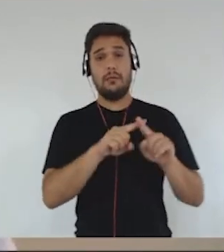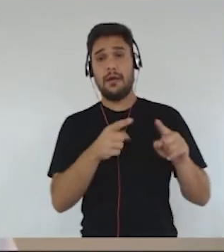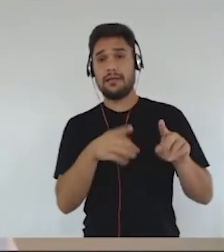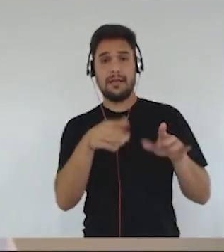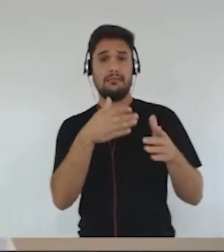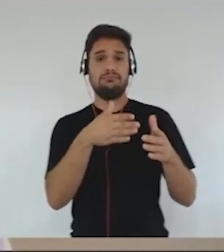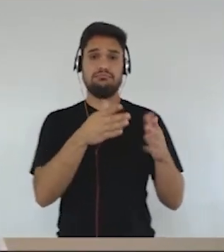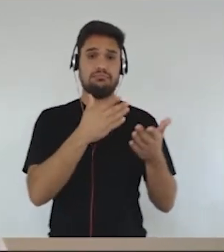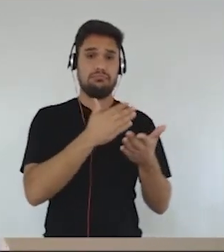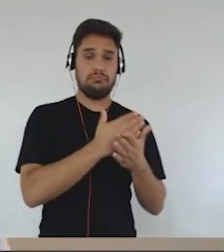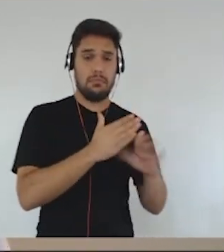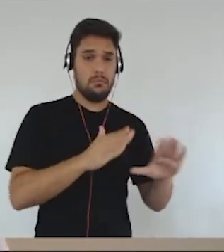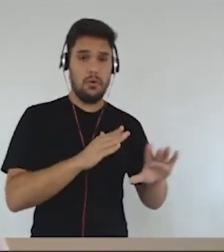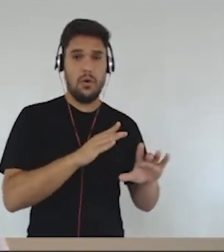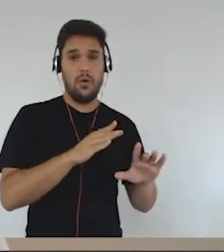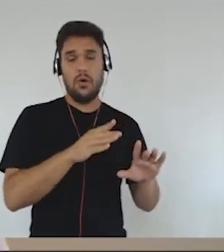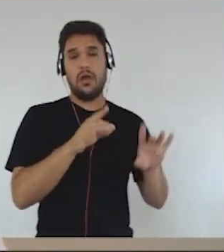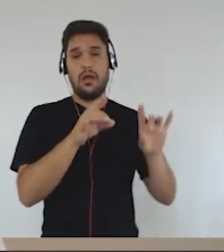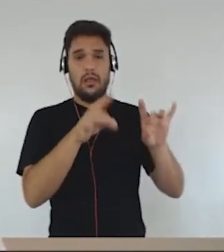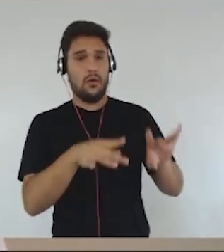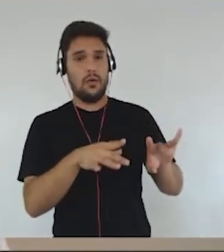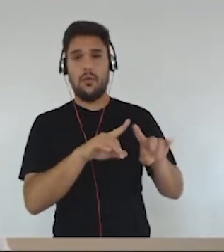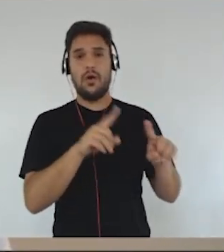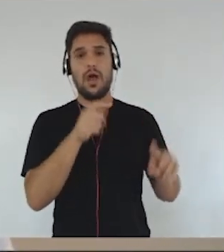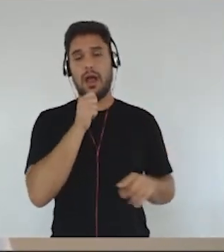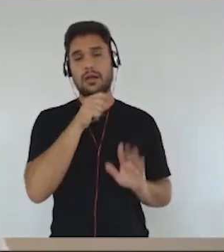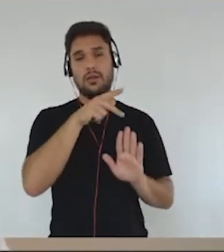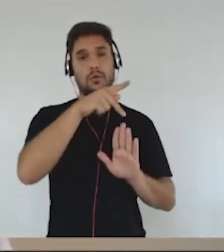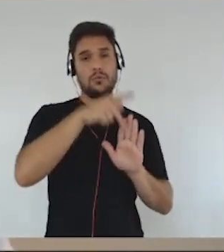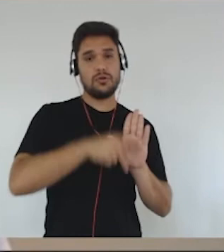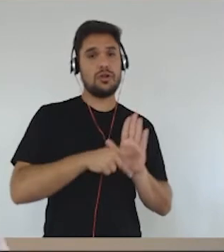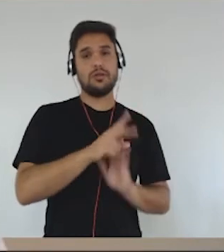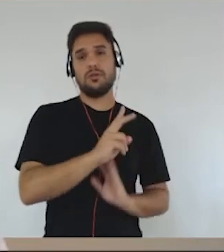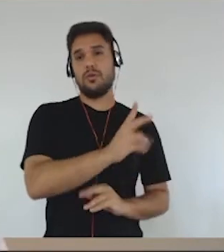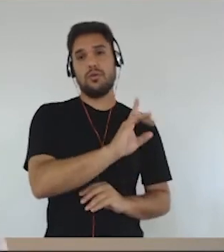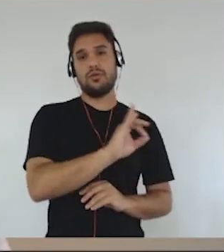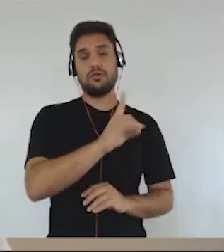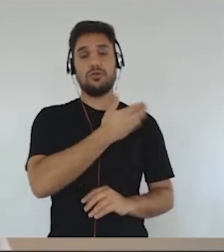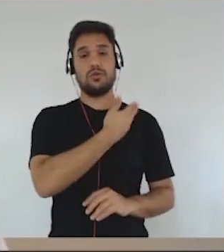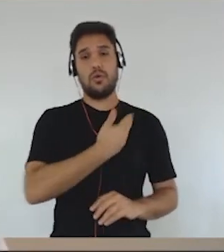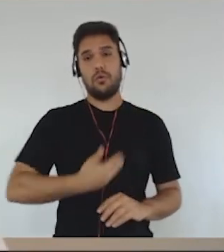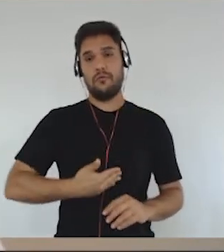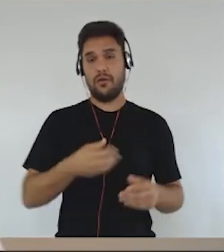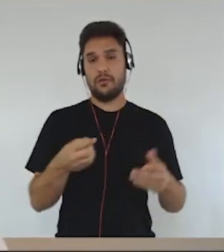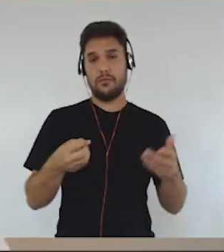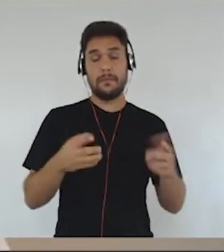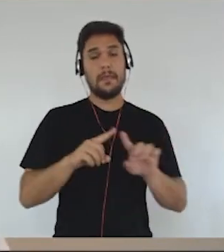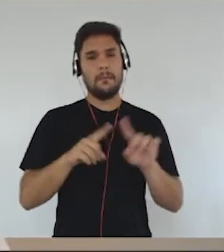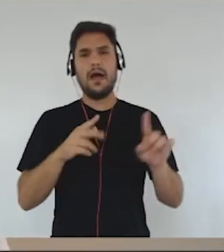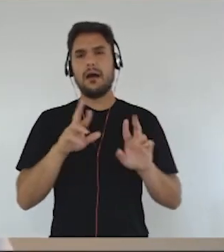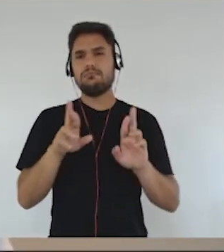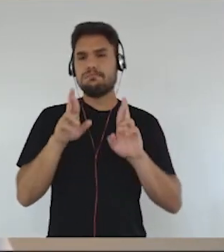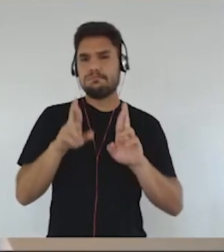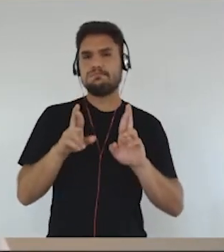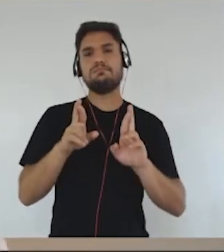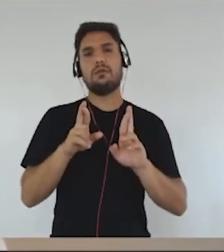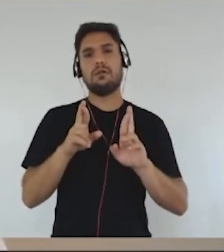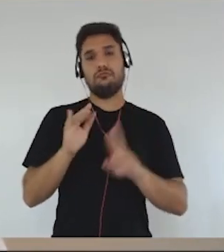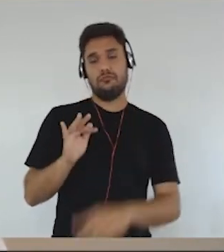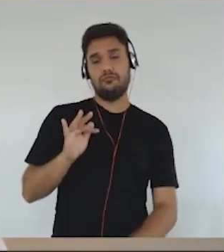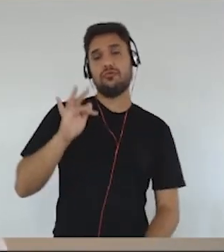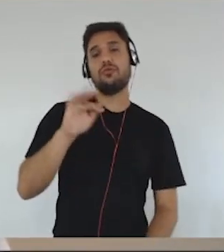saindo, acho que esse projeto ainda não teve a devida continuidade pelo atual governo do Estado, mas a gente acredita que ele vai chegar